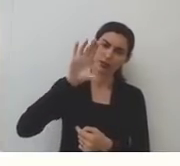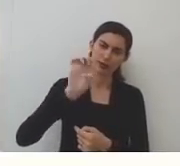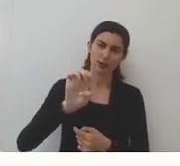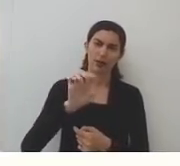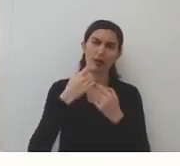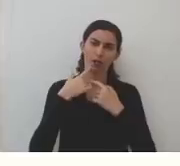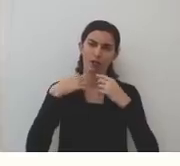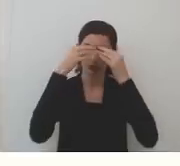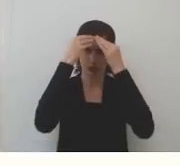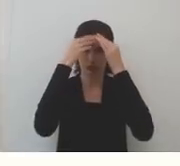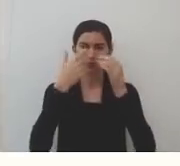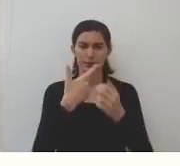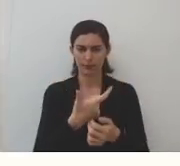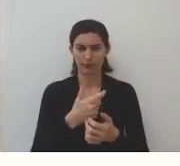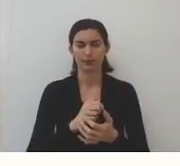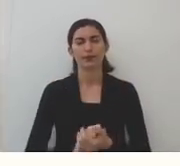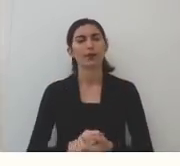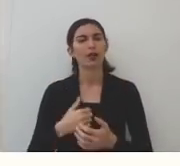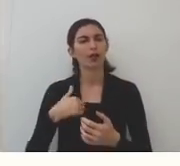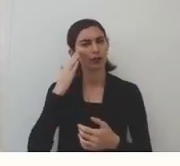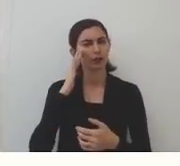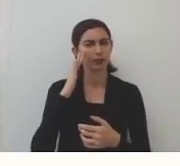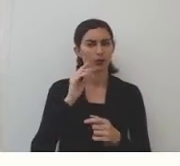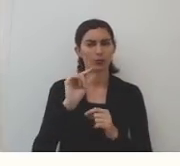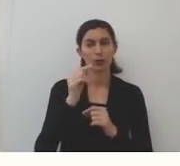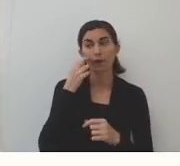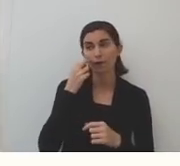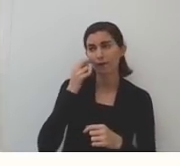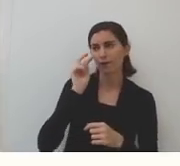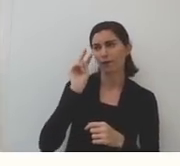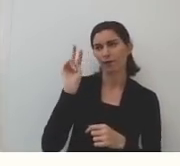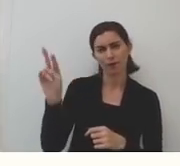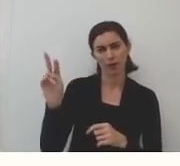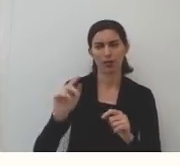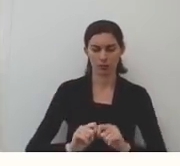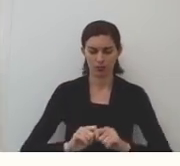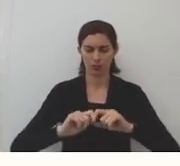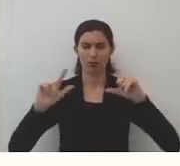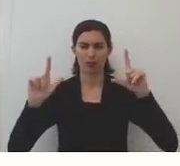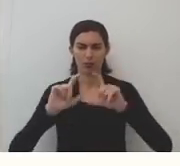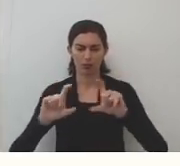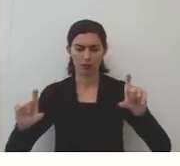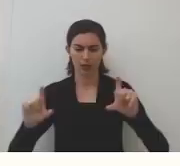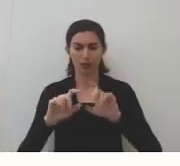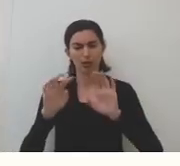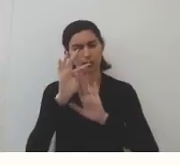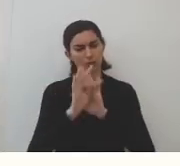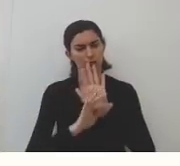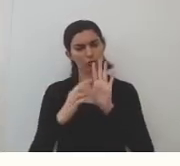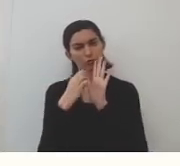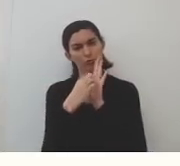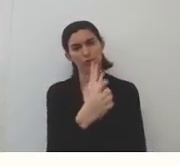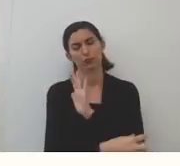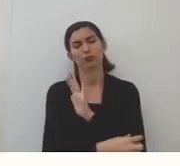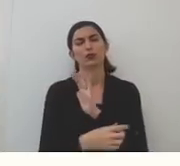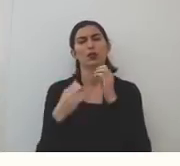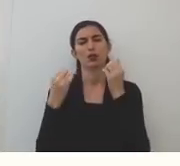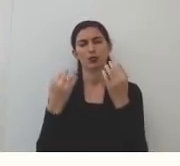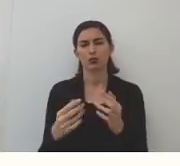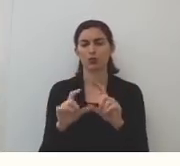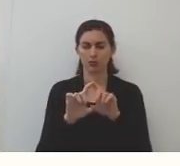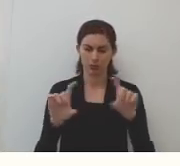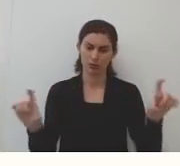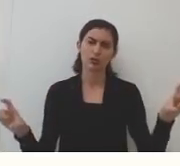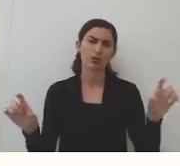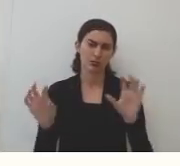nessa linguagem. Para a gente compreender um pouquinho, eu gostaria que vocês olhassem aí na tela, certo? Esse textinho, um trecho,